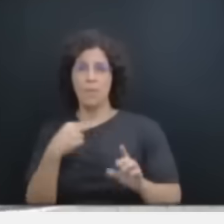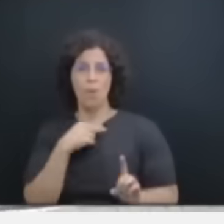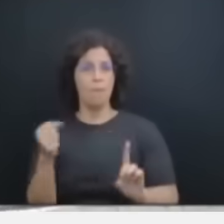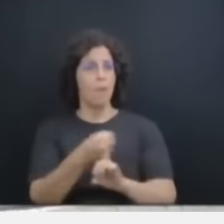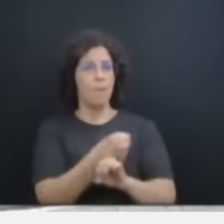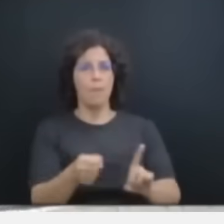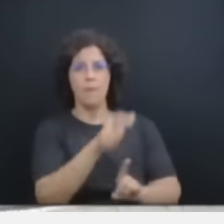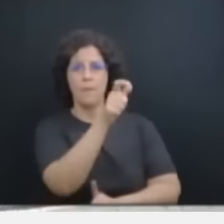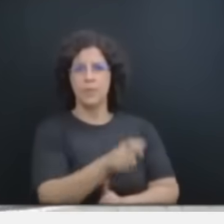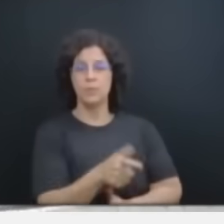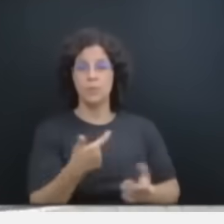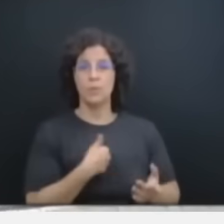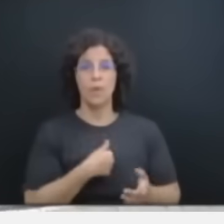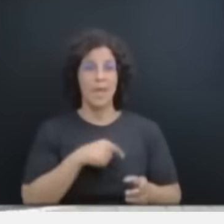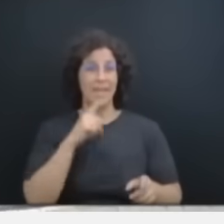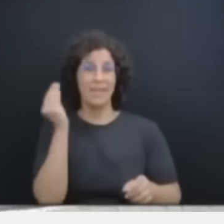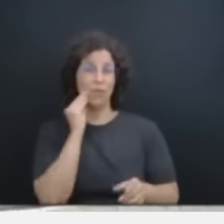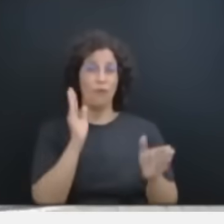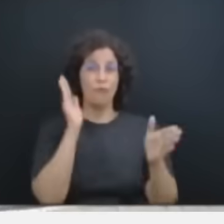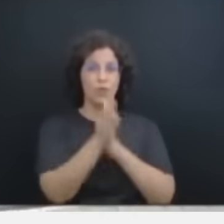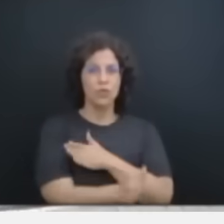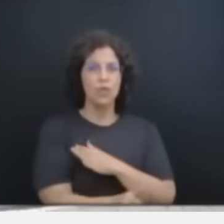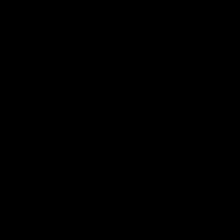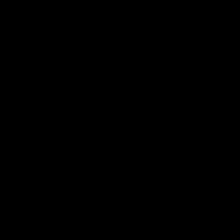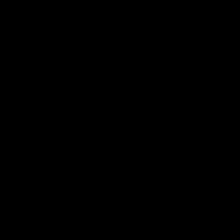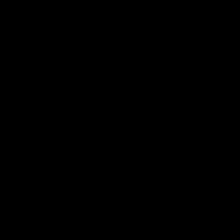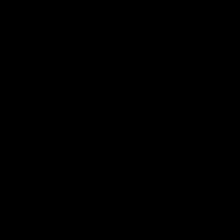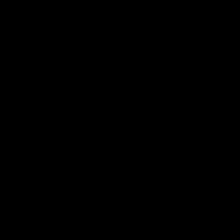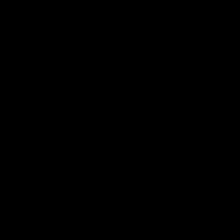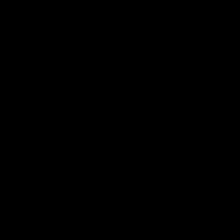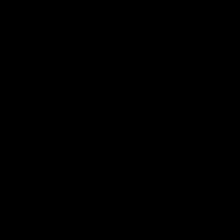ele ele recebeu dois